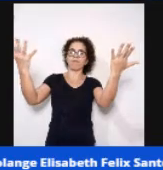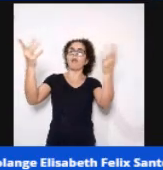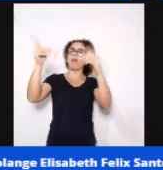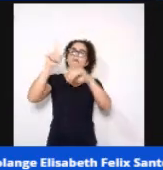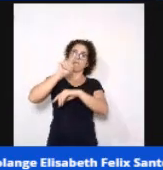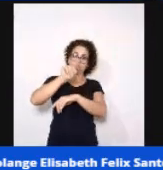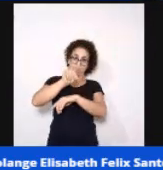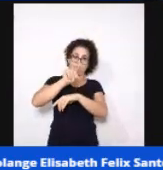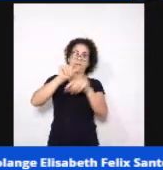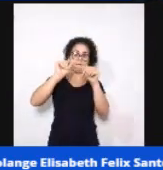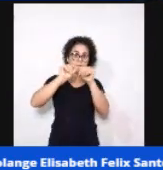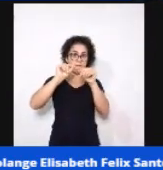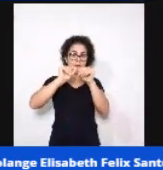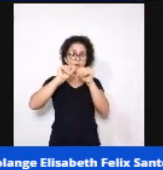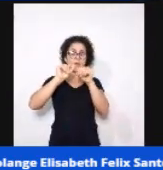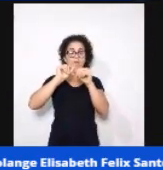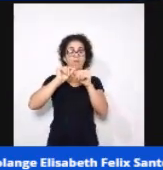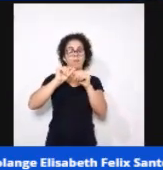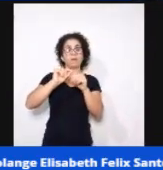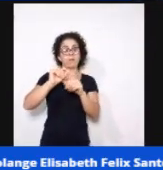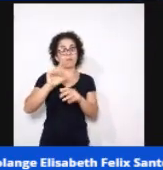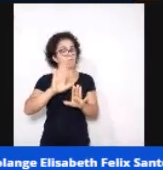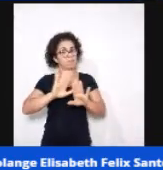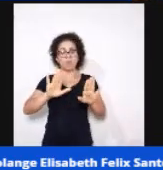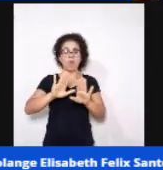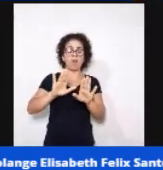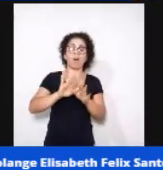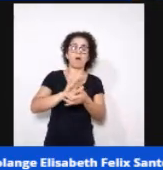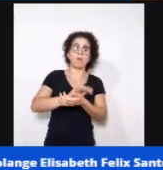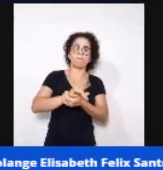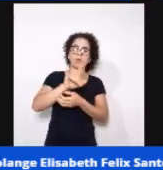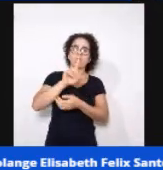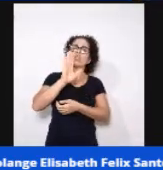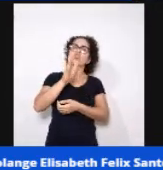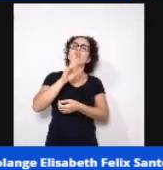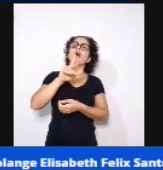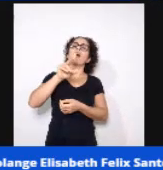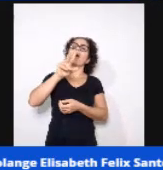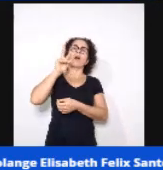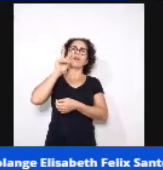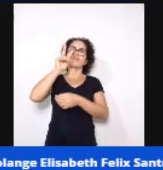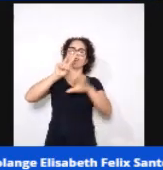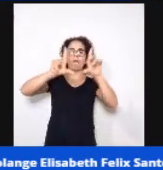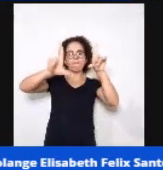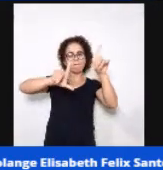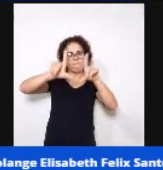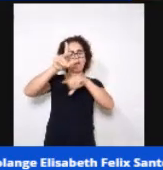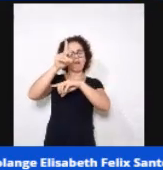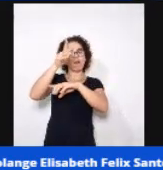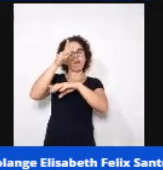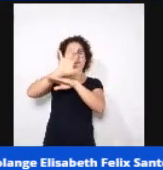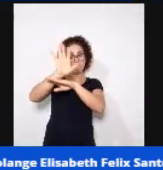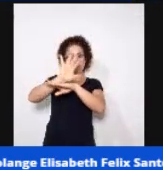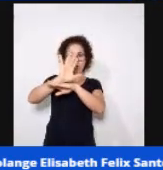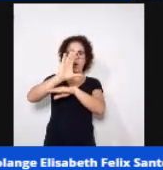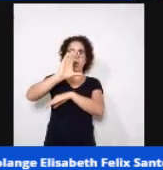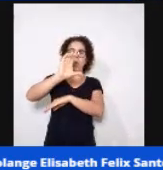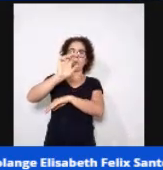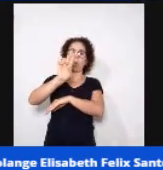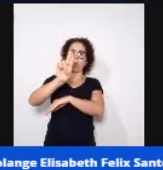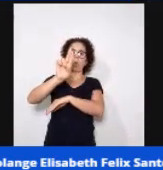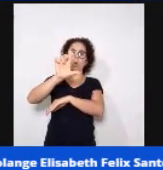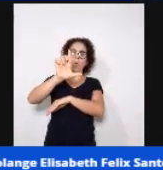Já assistiram o filme A Culpa é das Estrelas? É esse slide aqui. Tá? A gente precisa